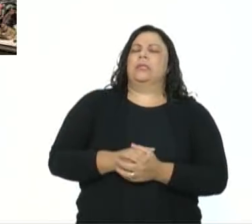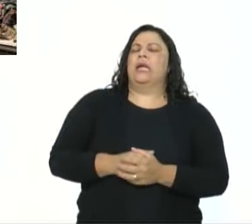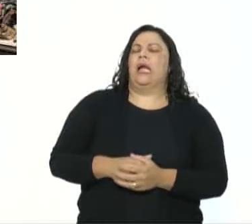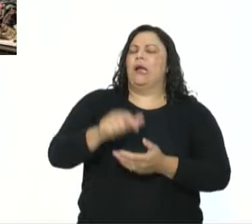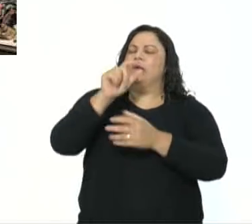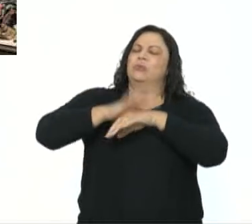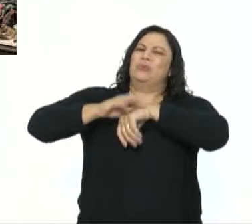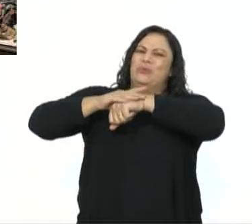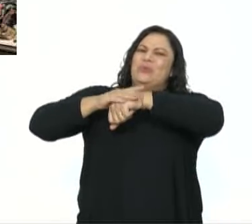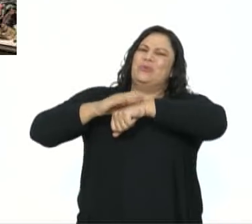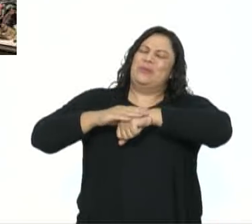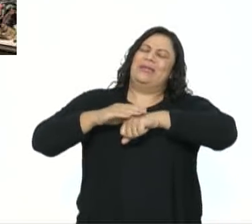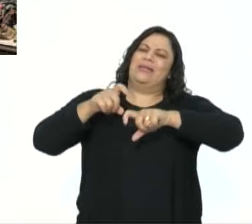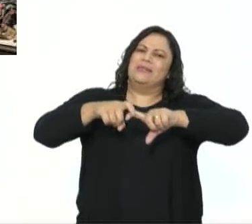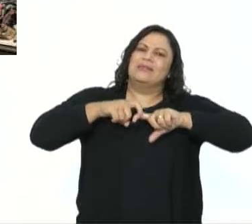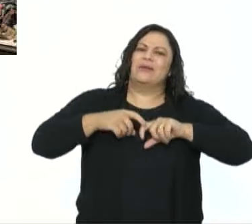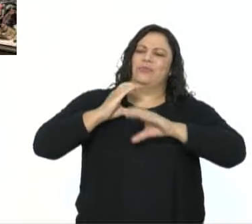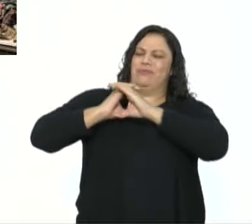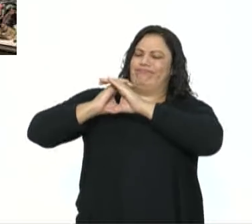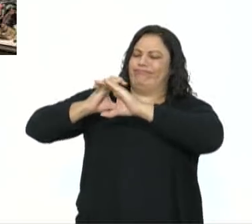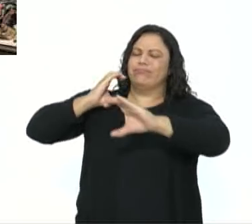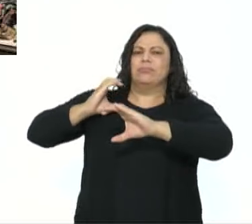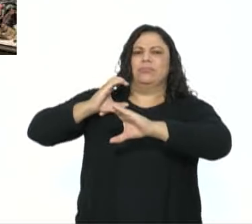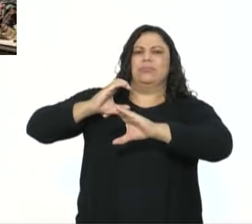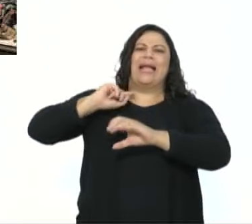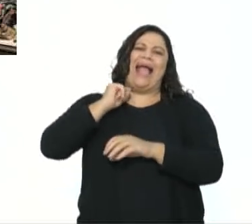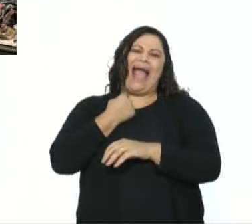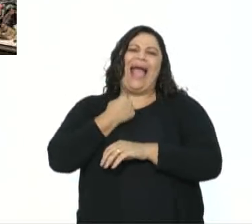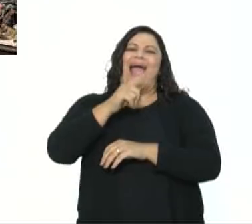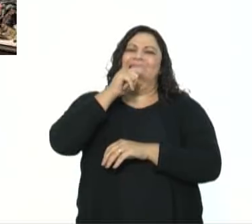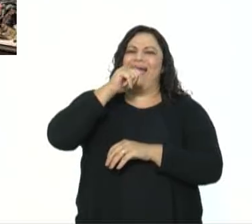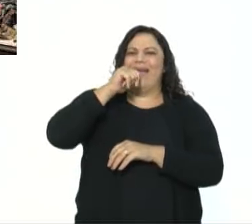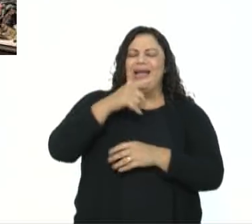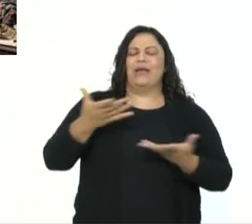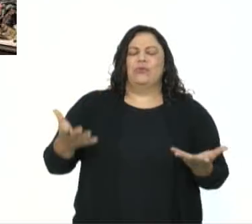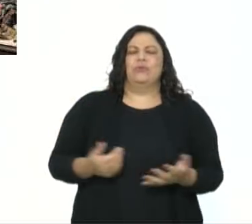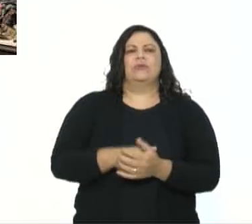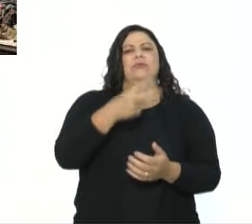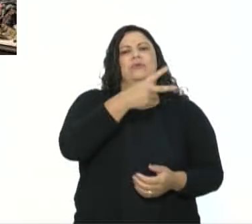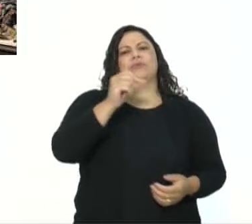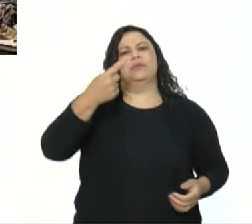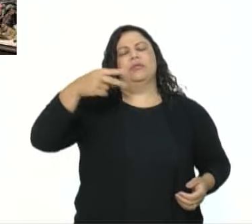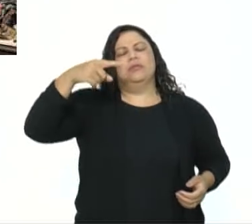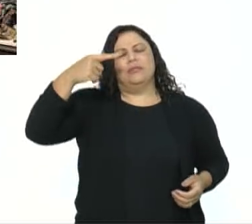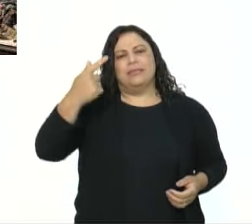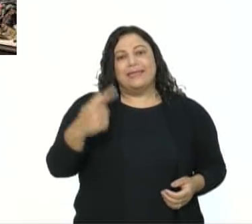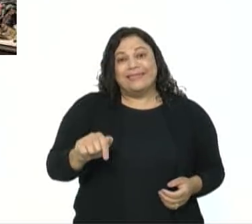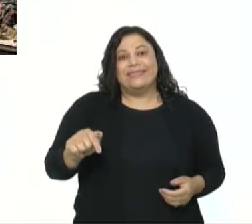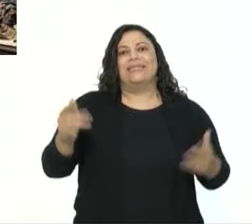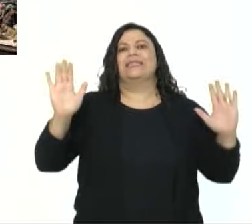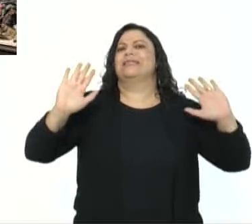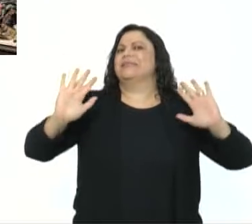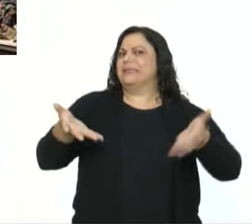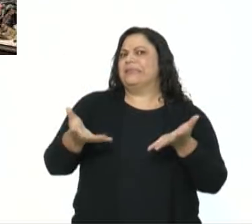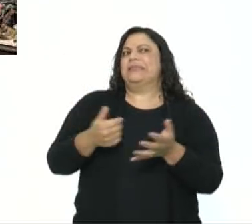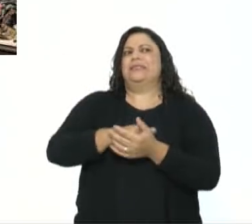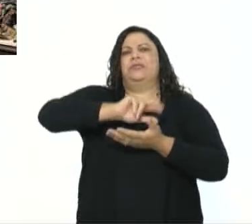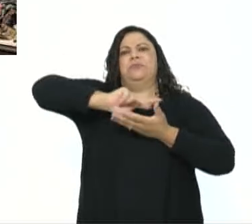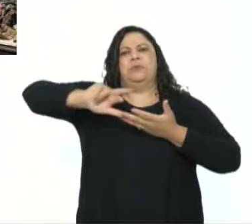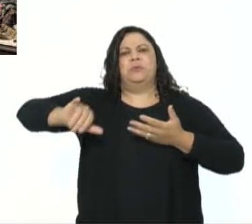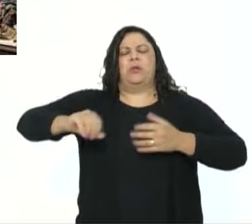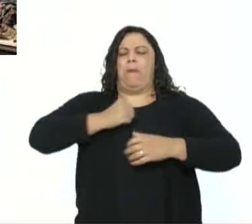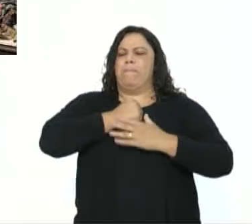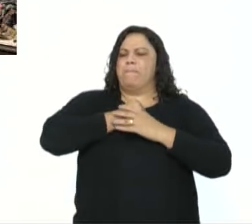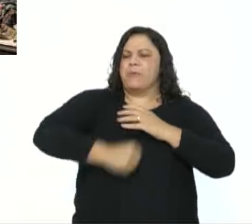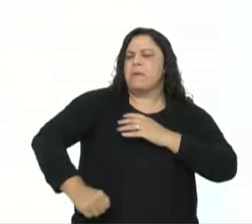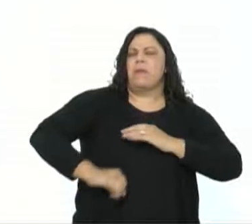básico. Entre as doenças registradas em 2017, por suplemento do IBGE, dengue, diarreia e verminoses aparecem